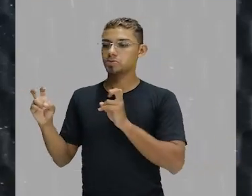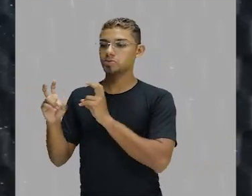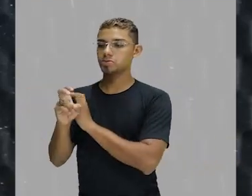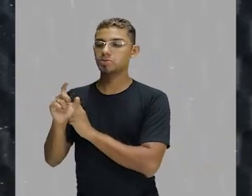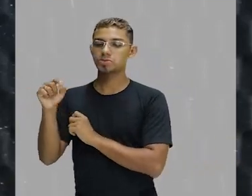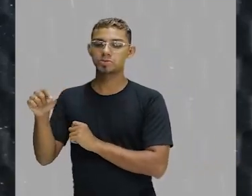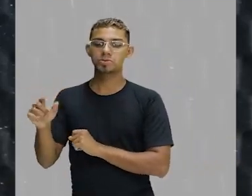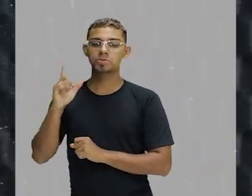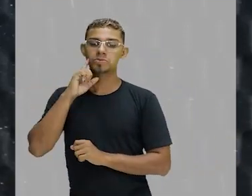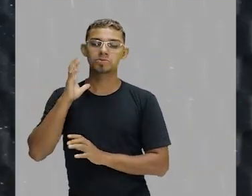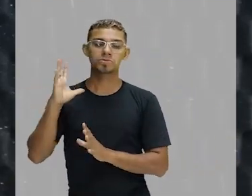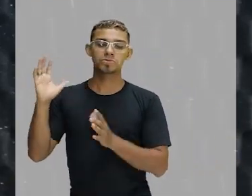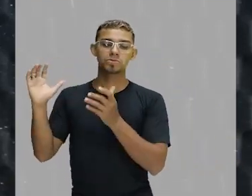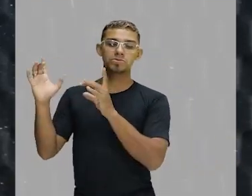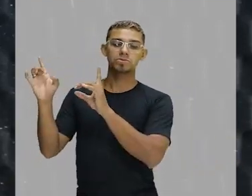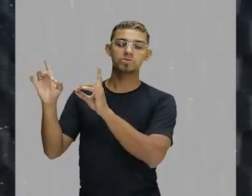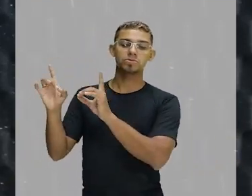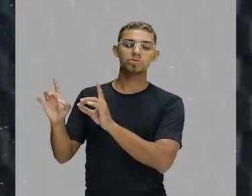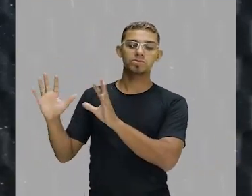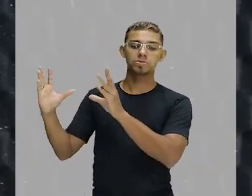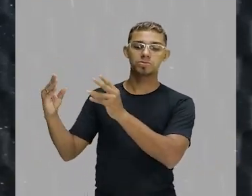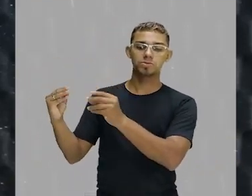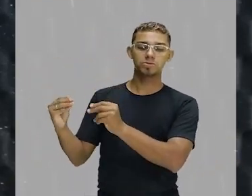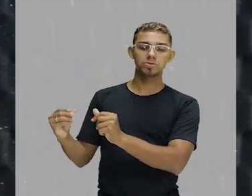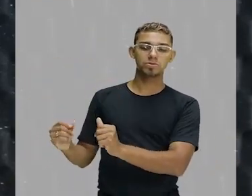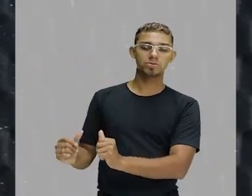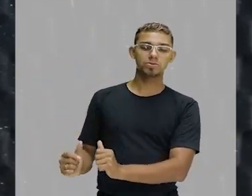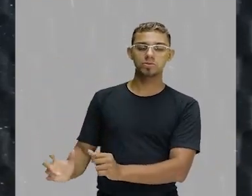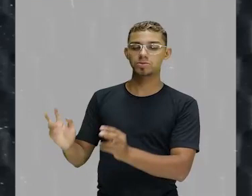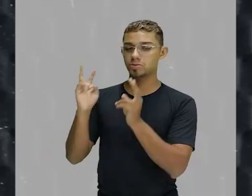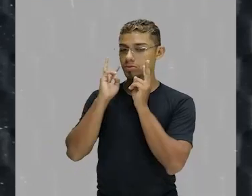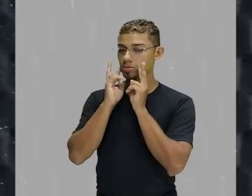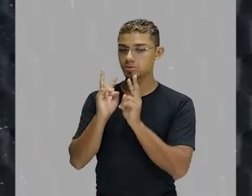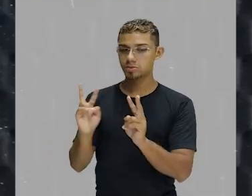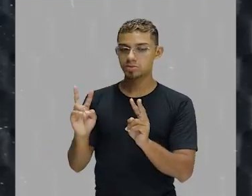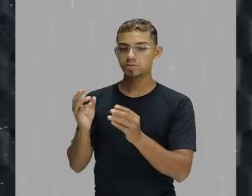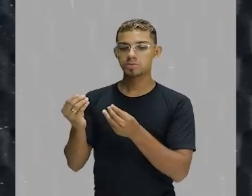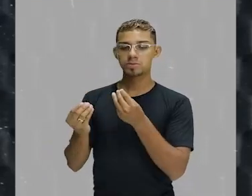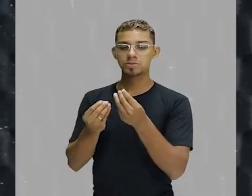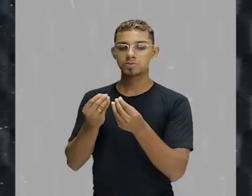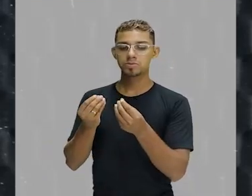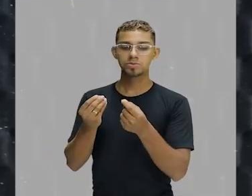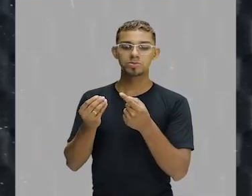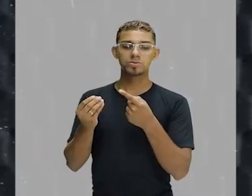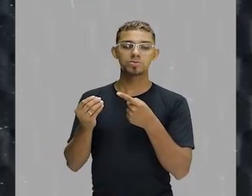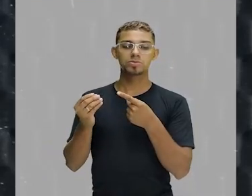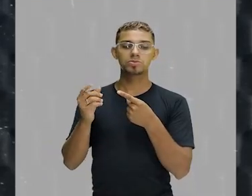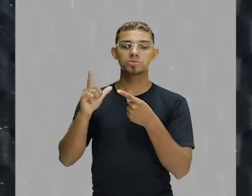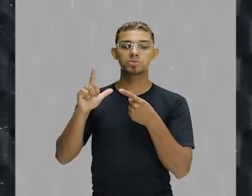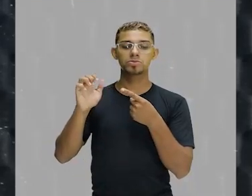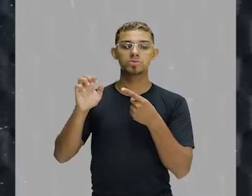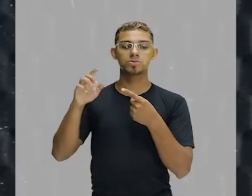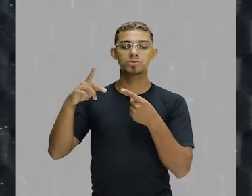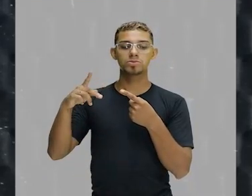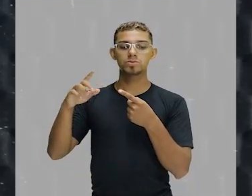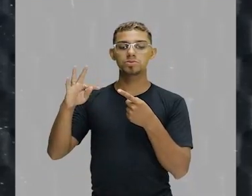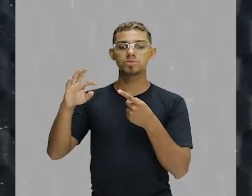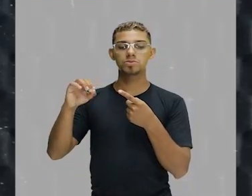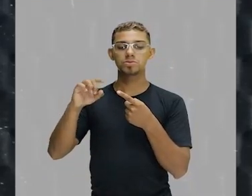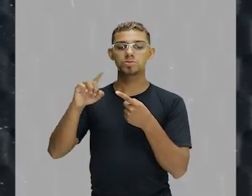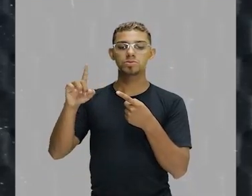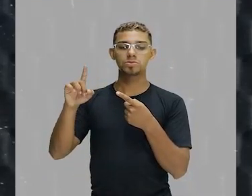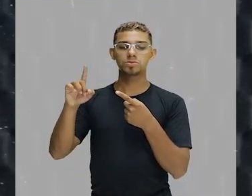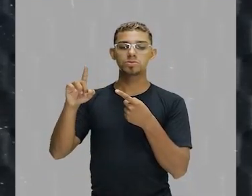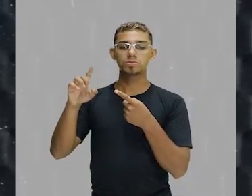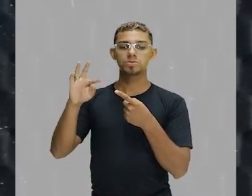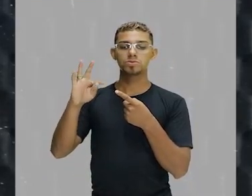a se condensar, e aí eles começam a ficar visíveis, como forma de filamentos finos, por isso que é chamado de